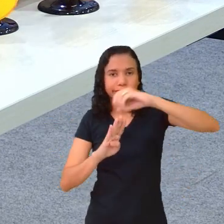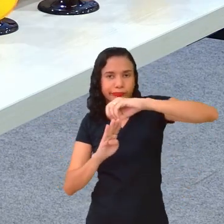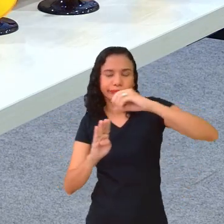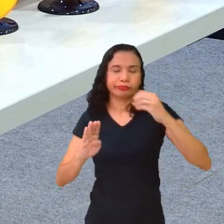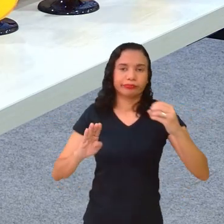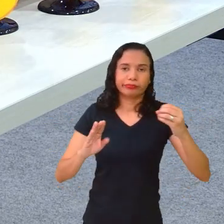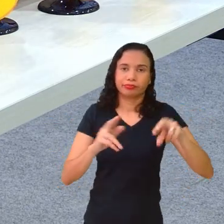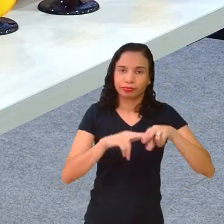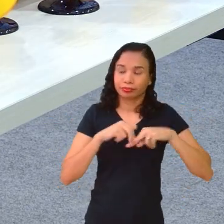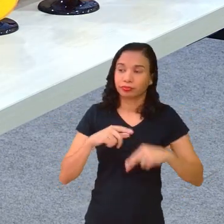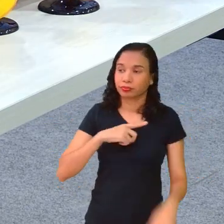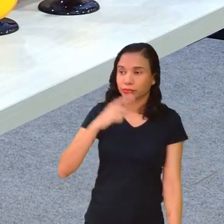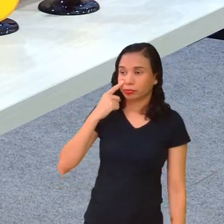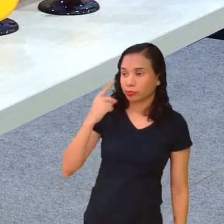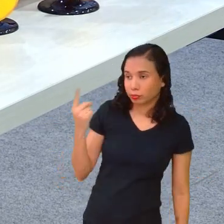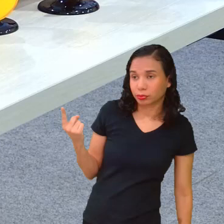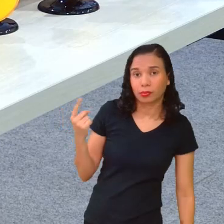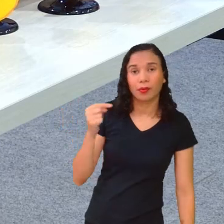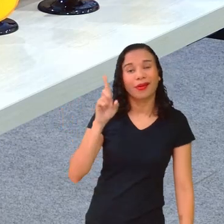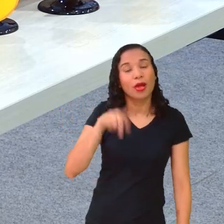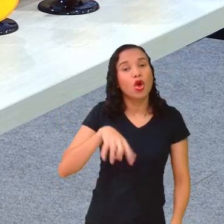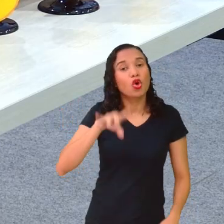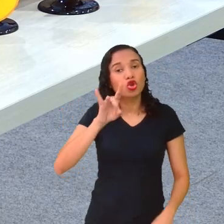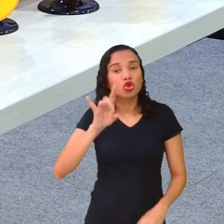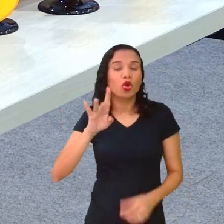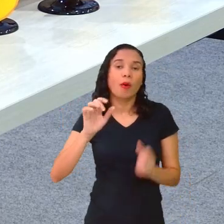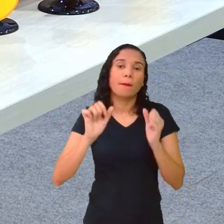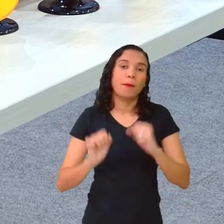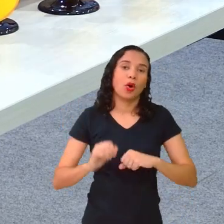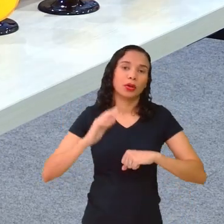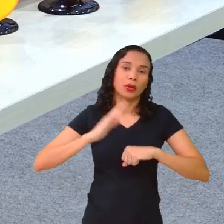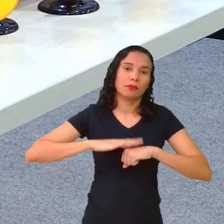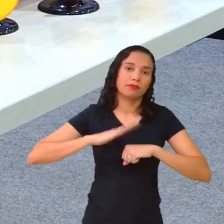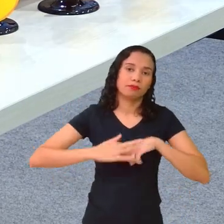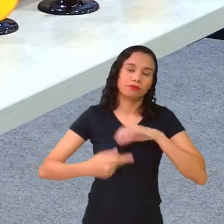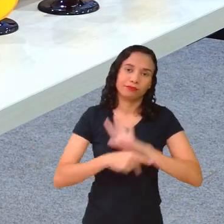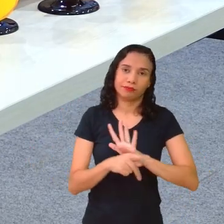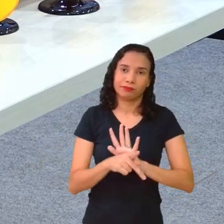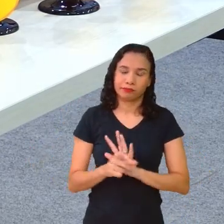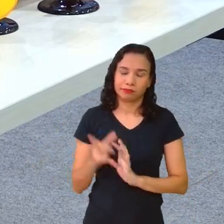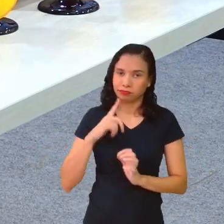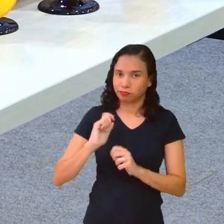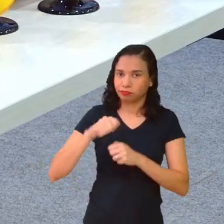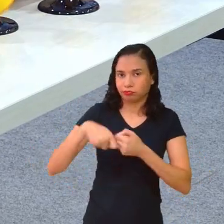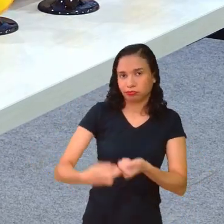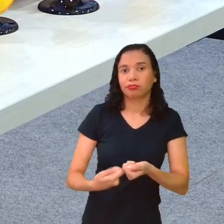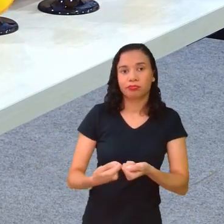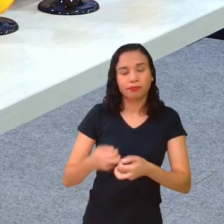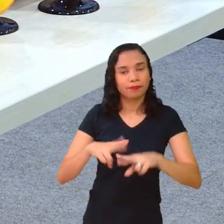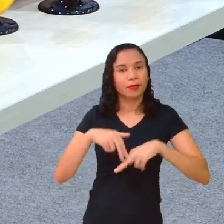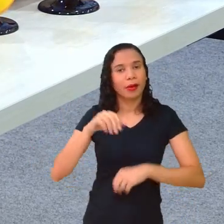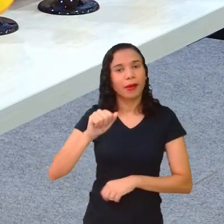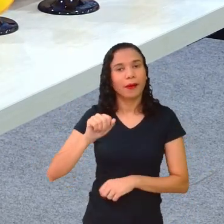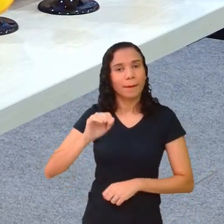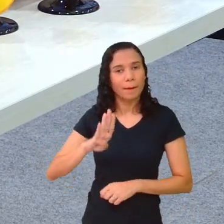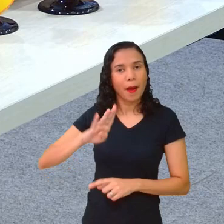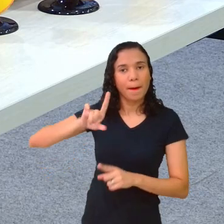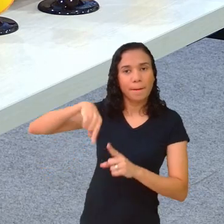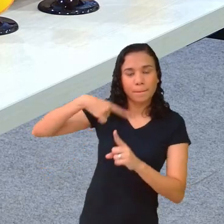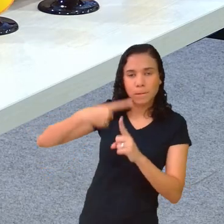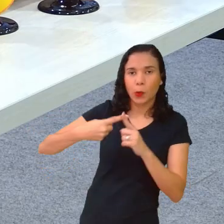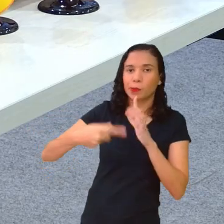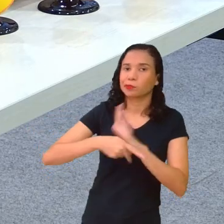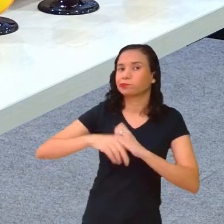o A. Então, esse aqui, ele só pode doar para ele mesmo. Então, o AB